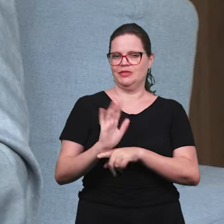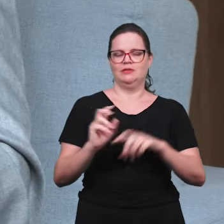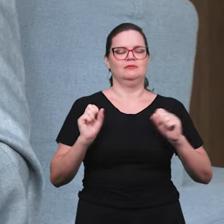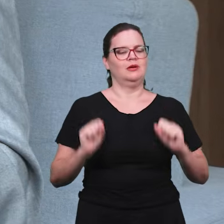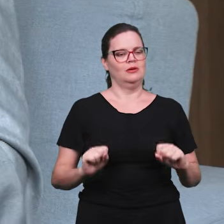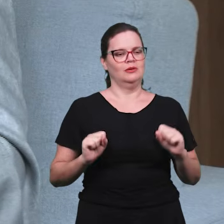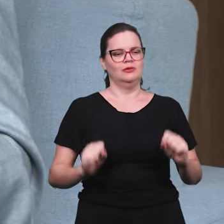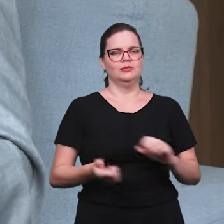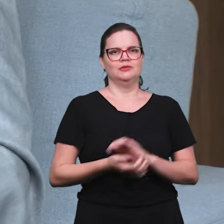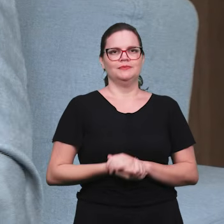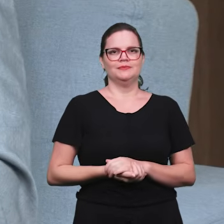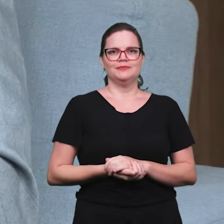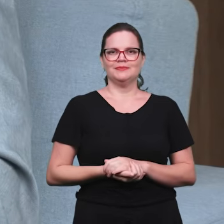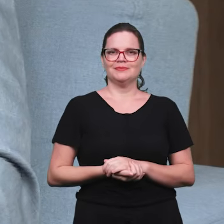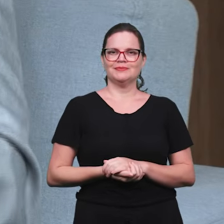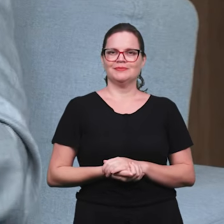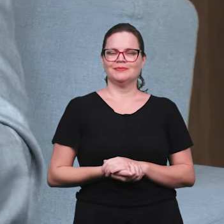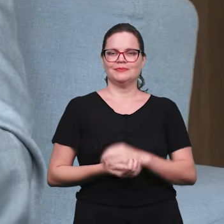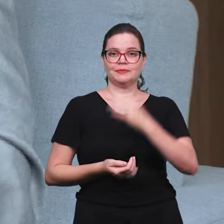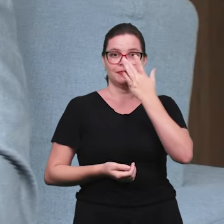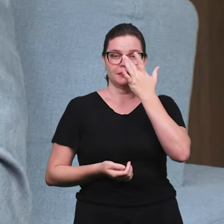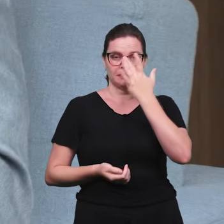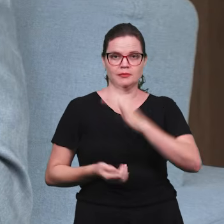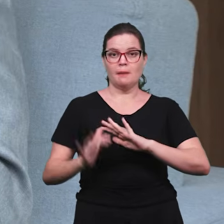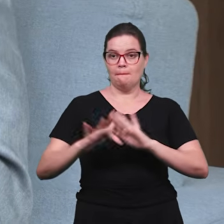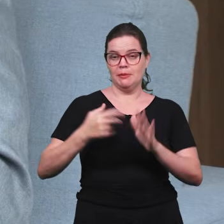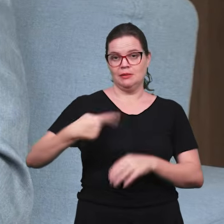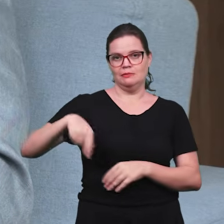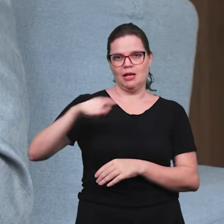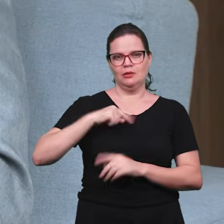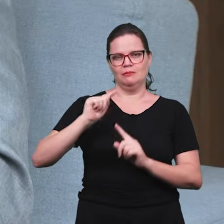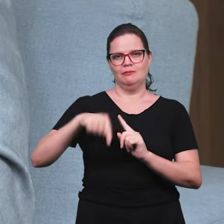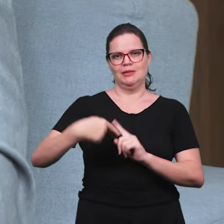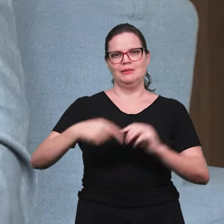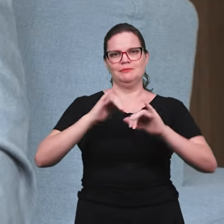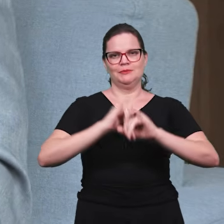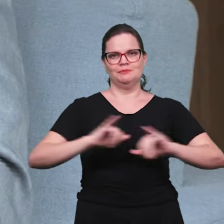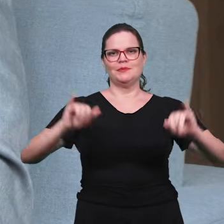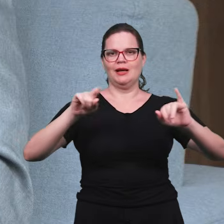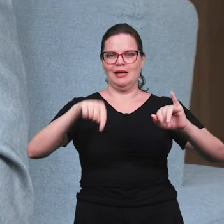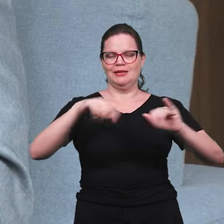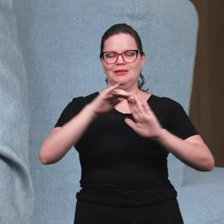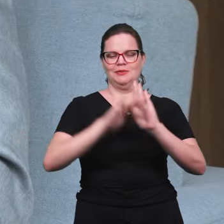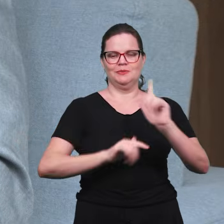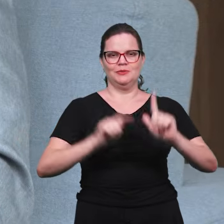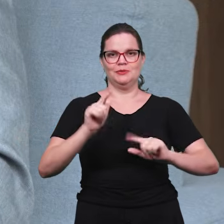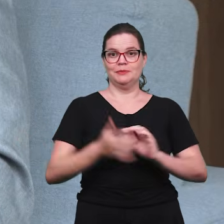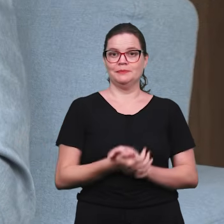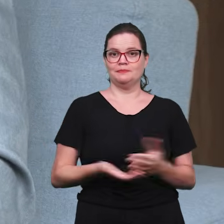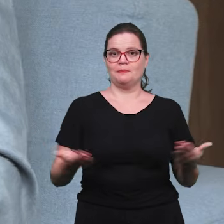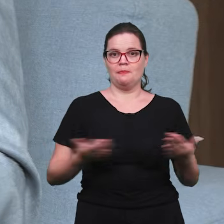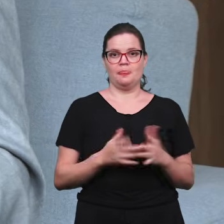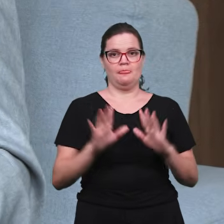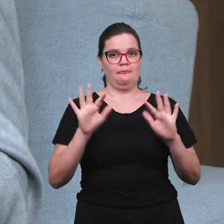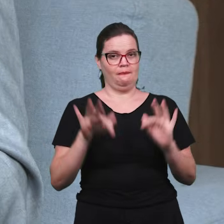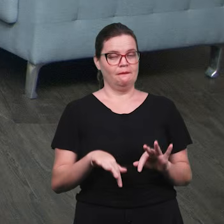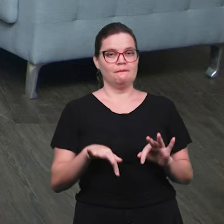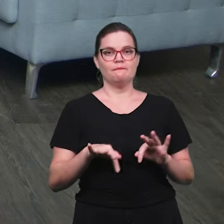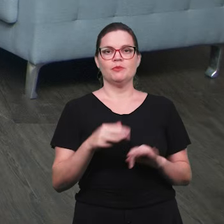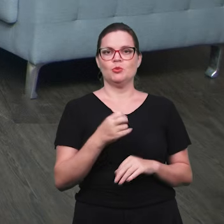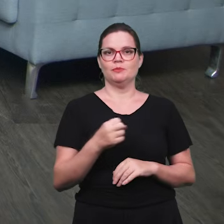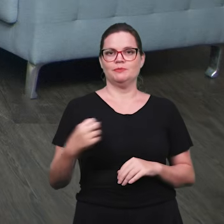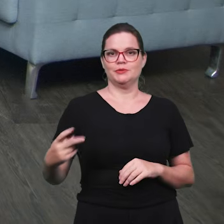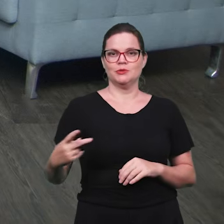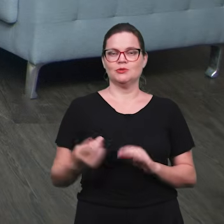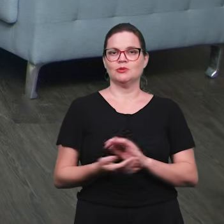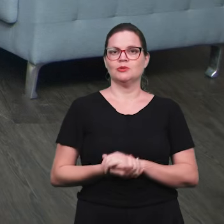grava um recado, uma mensagem e envia para a gente aqui para ser exibido aqui no nosso programa. Chegamos ao final aqui do